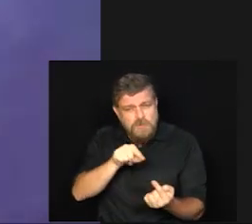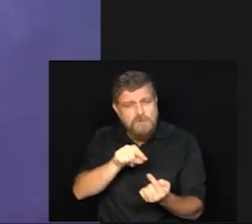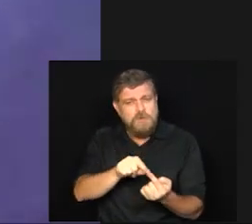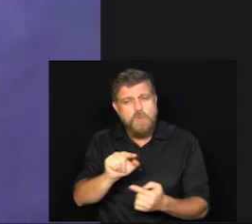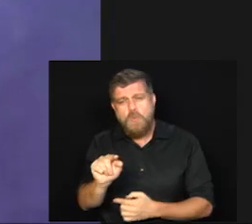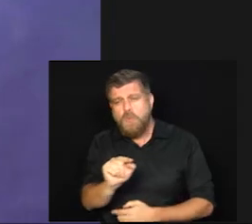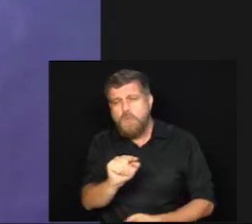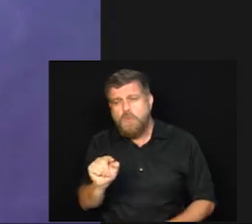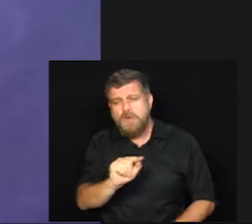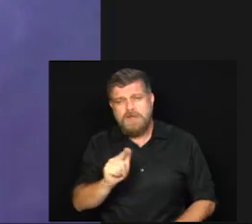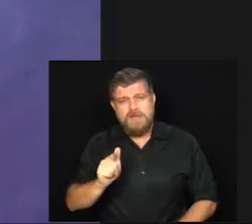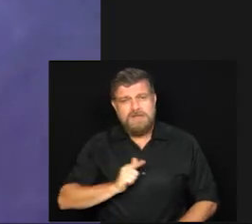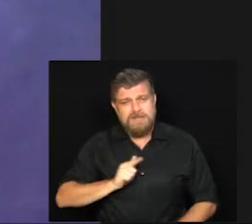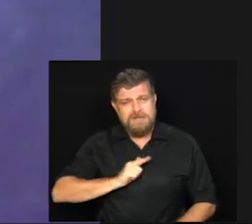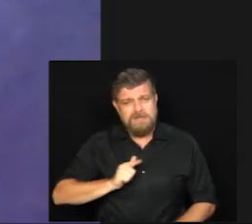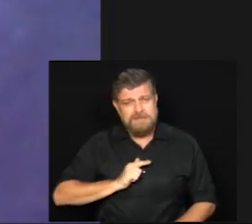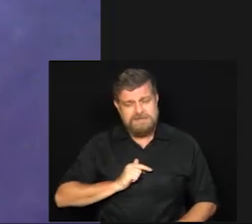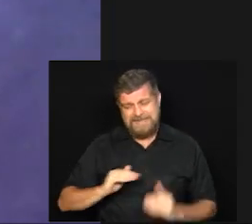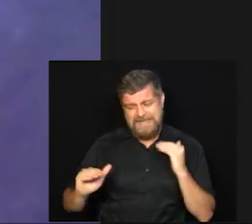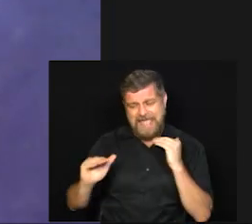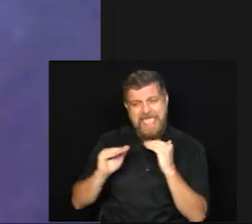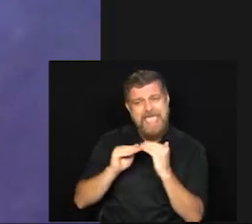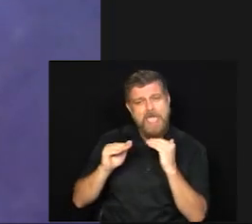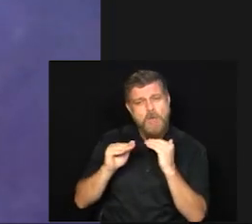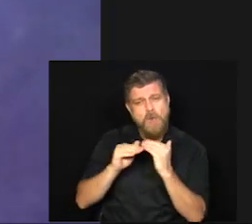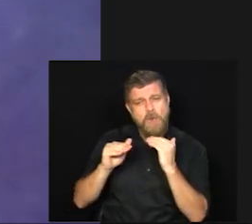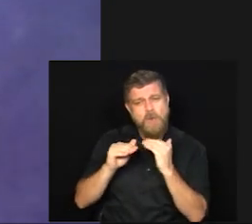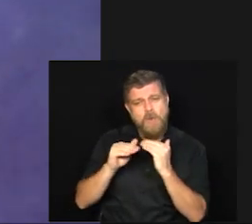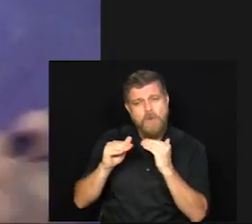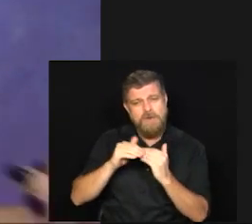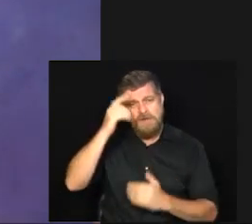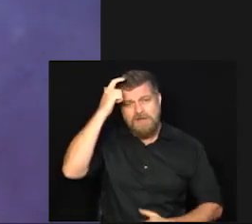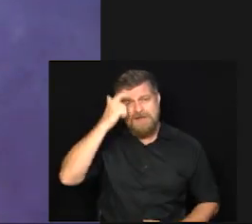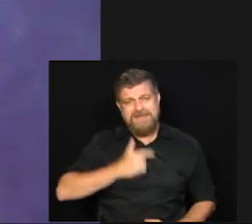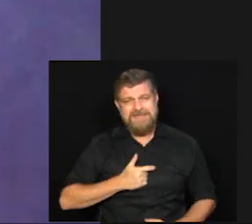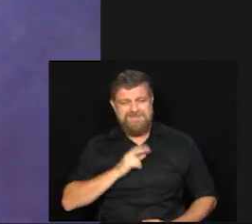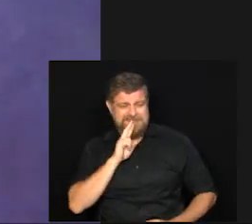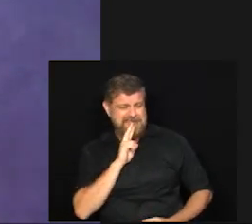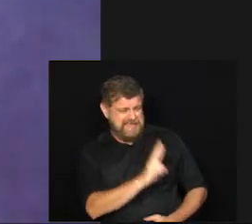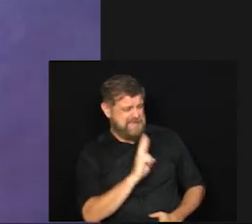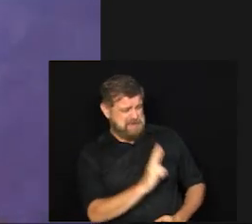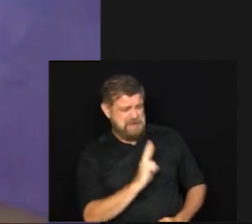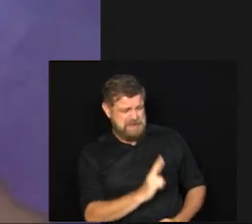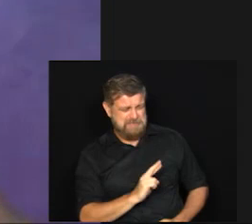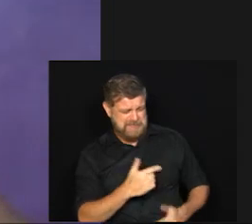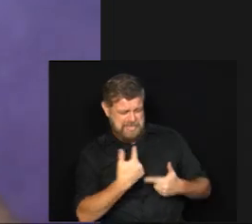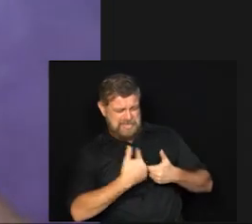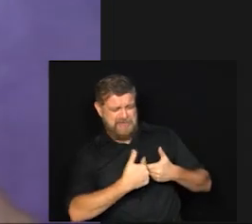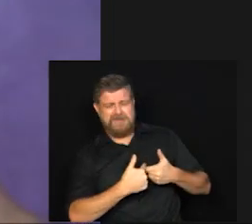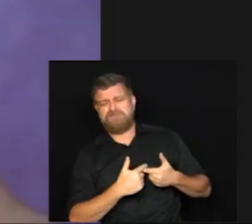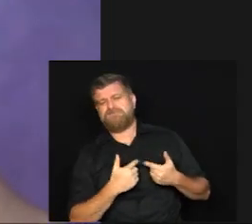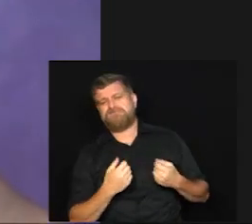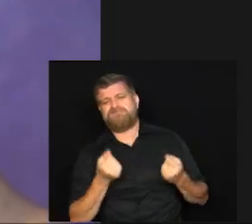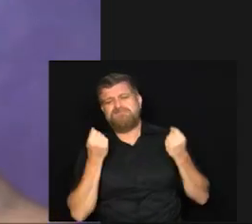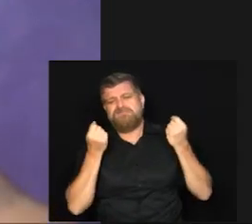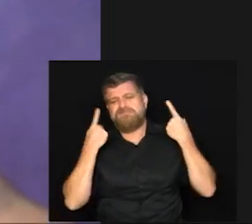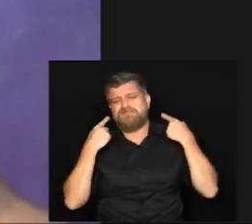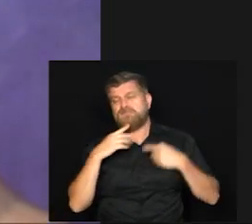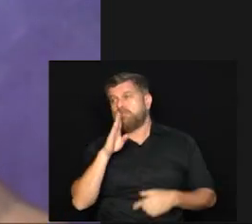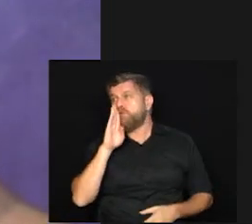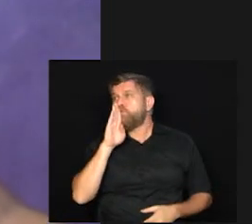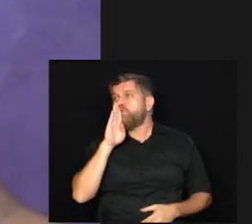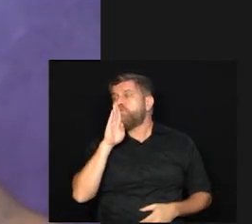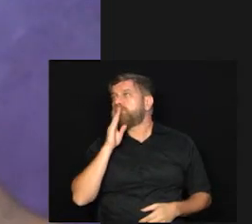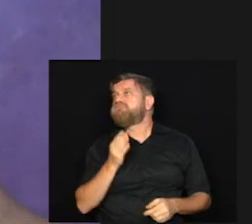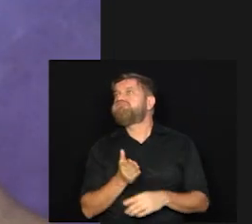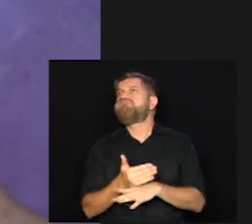para criar essa igualdade. E aí eu não sou muito de responder não, Gabriel. Eu acho que o silêncio